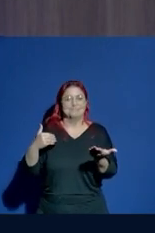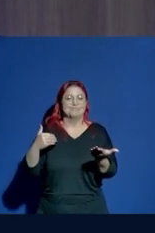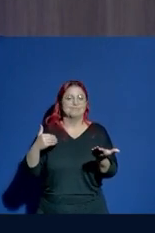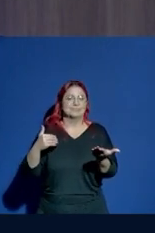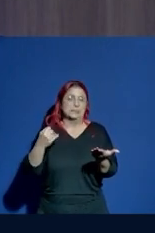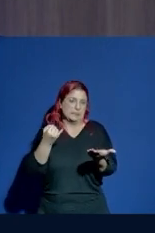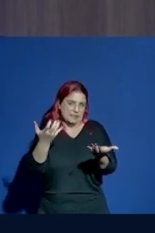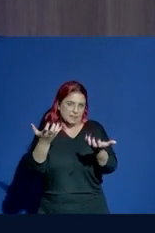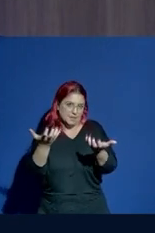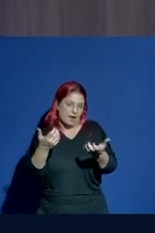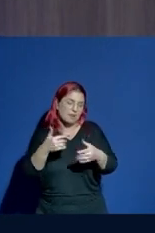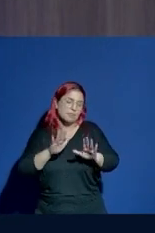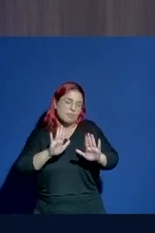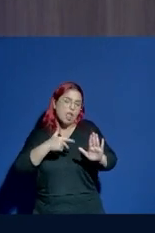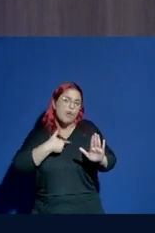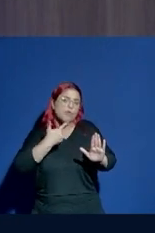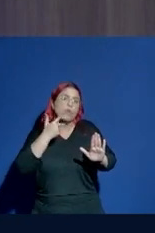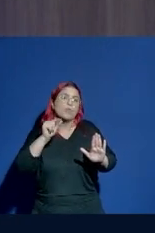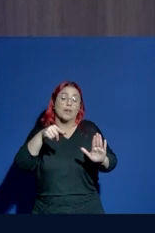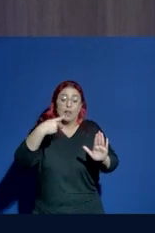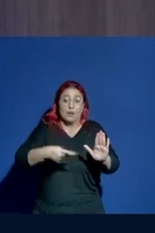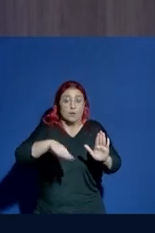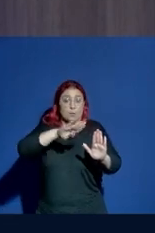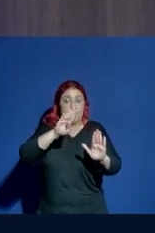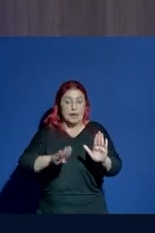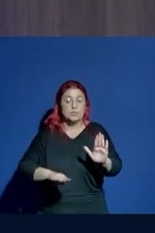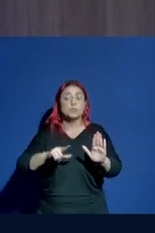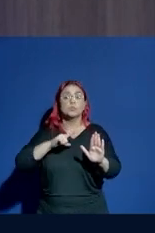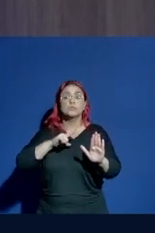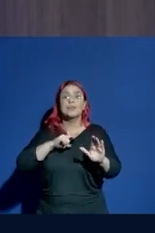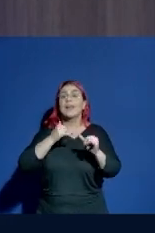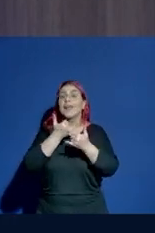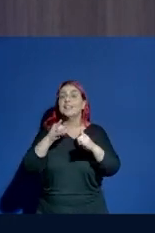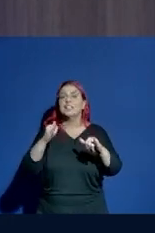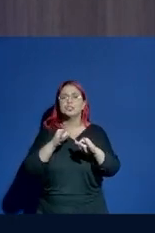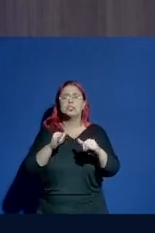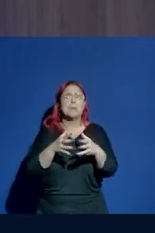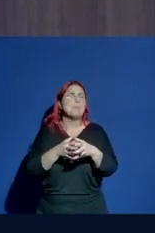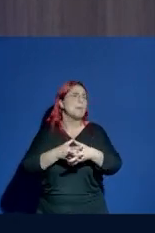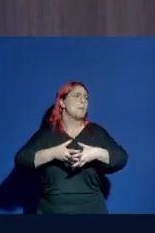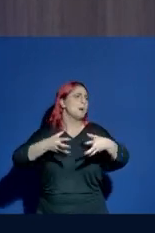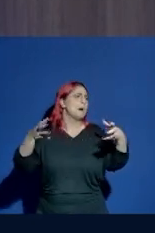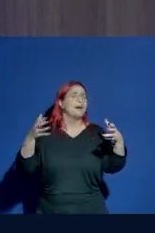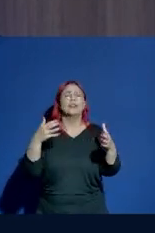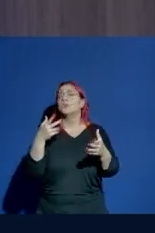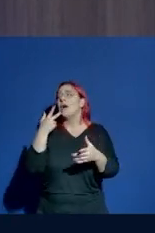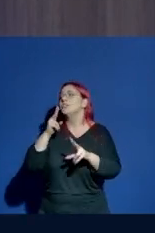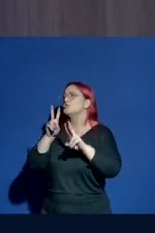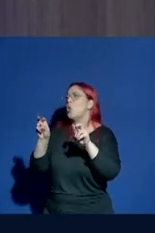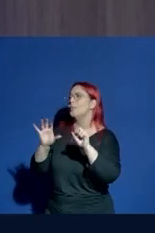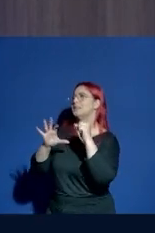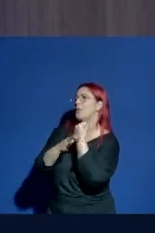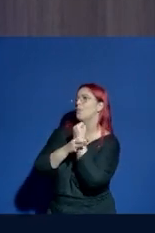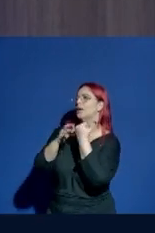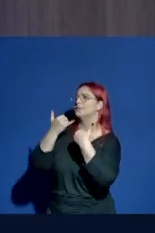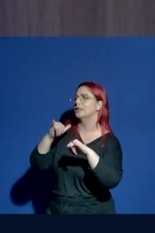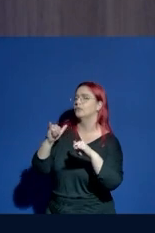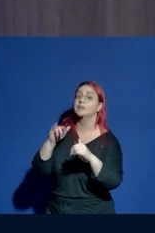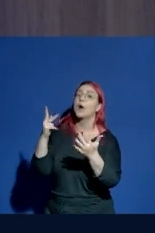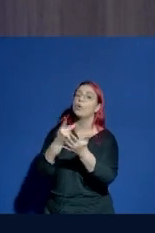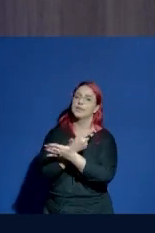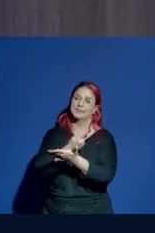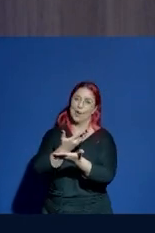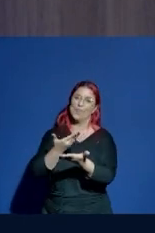pontual eu fiz questão de dizer que o Brasil vive um momento de abundância energética tem nada a ver com segurança energética ou Episódio